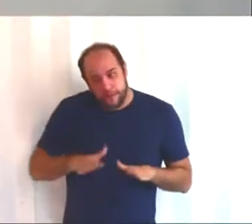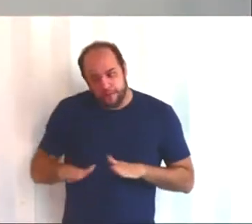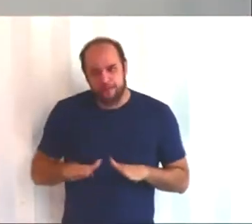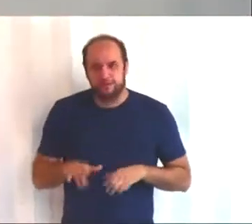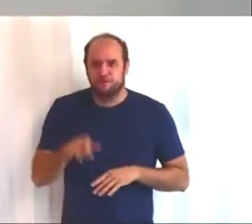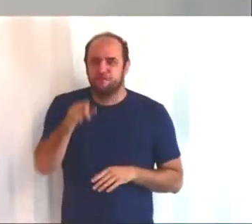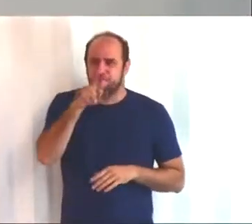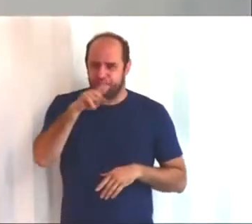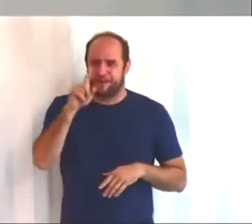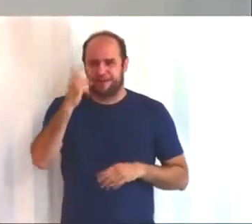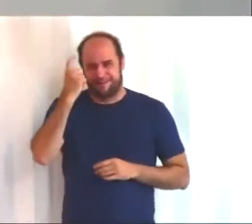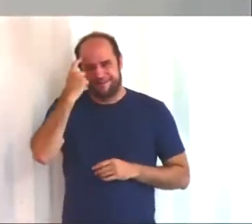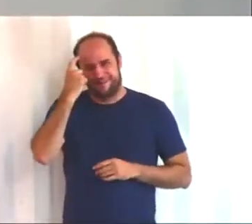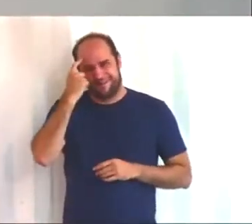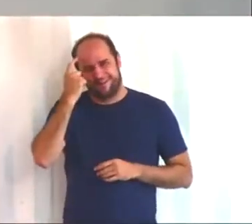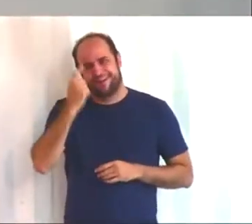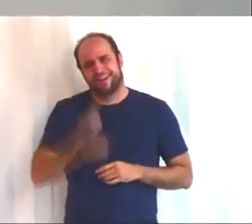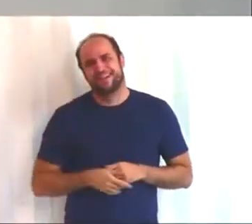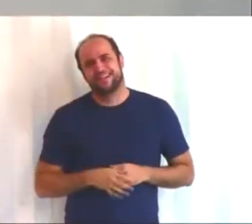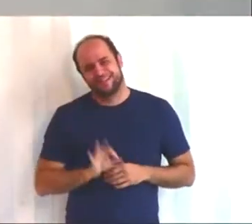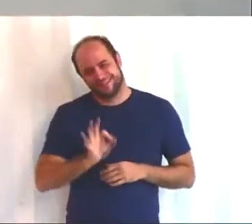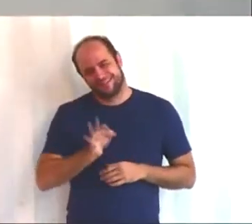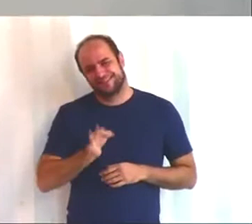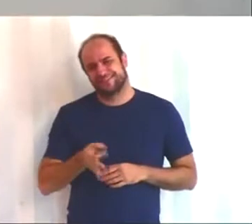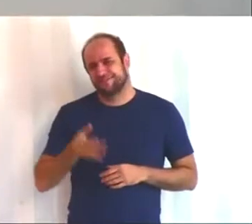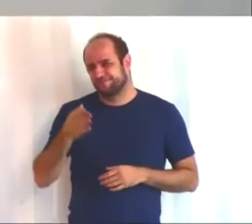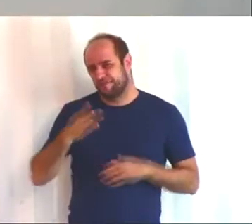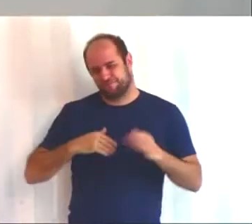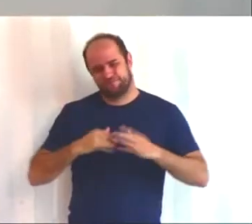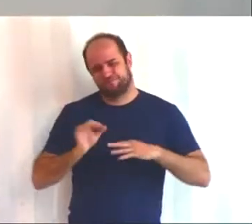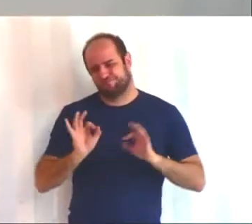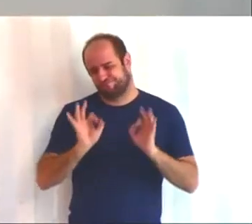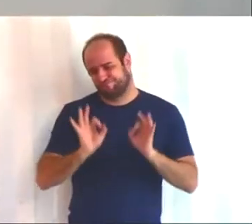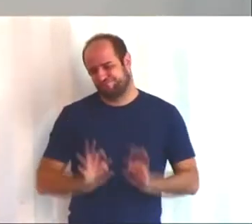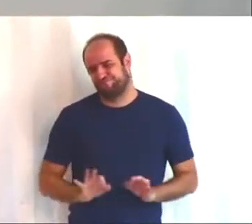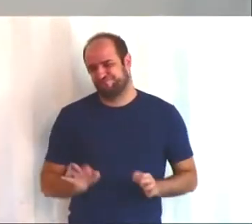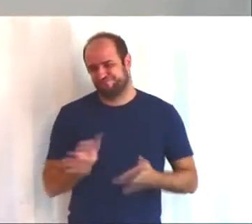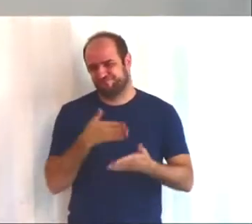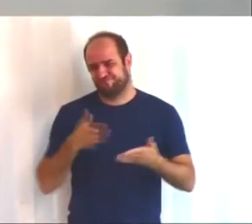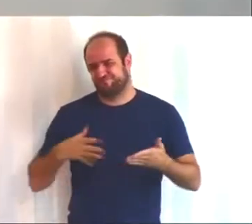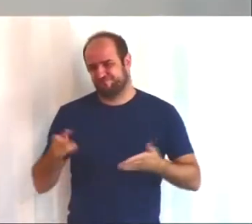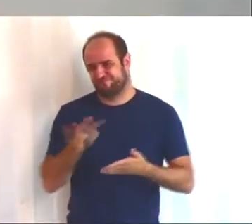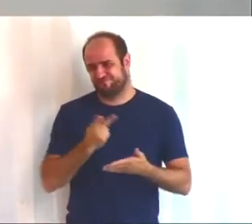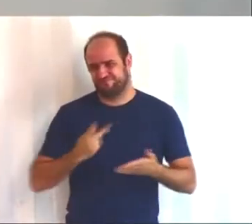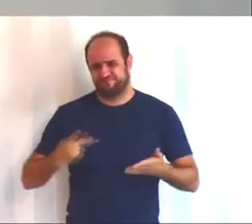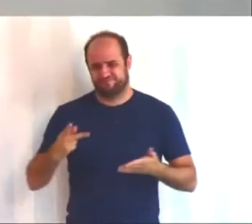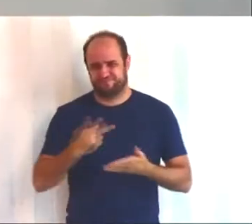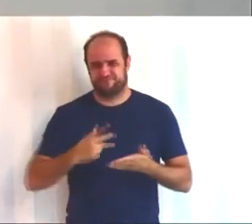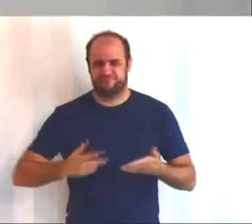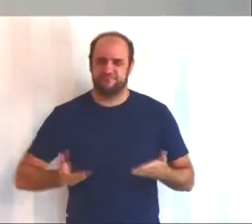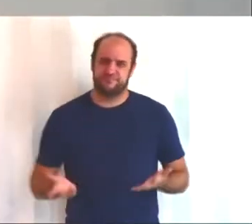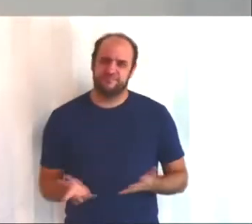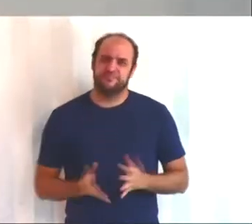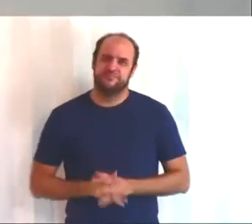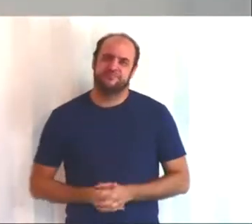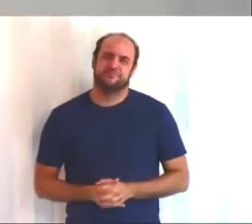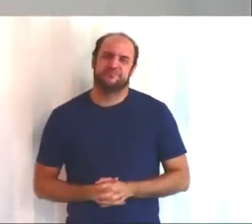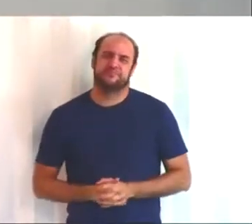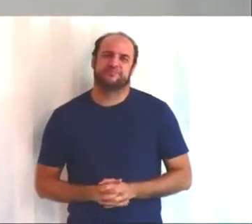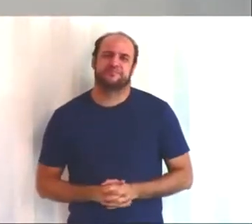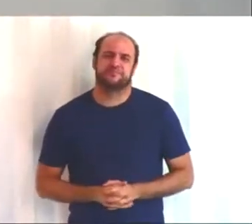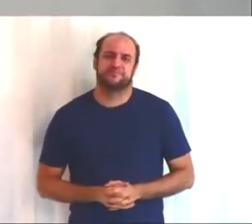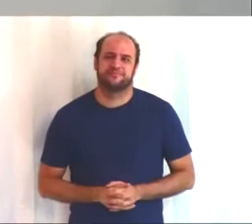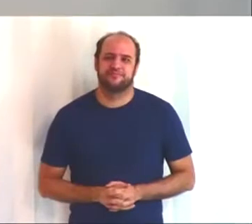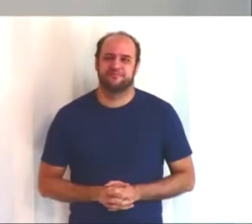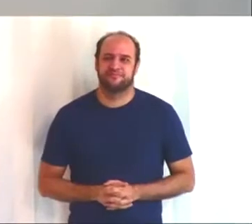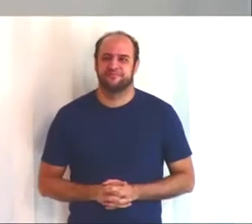muito criativas, certamente vocês farão um desenho muito mais bonito do que esse que eu estou imaginando aqui na